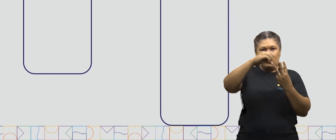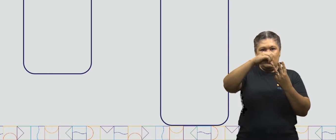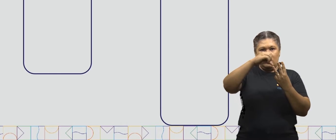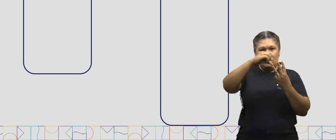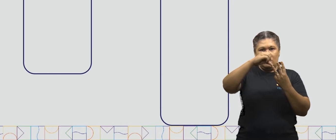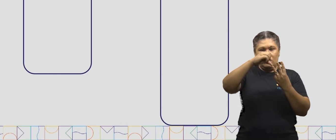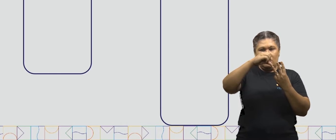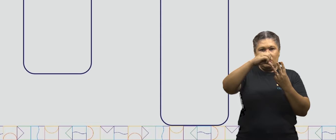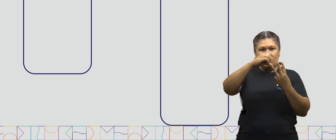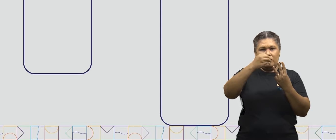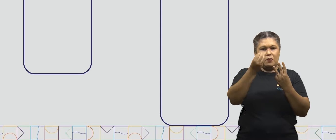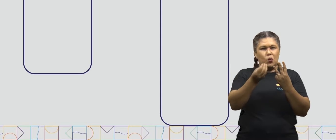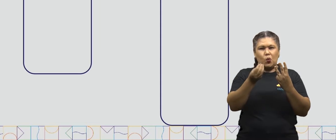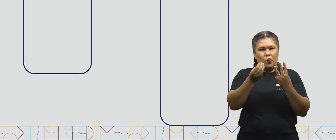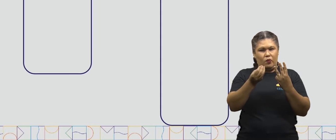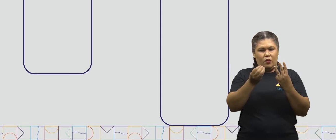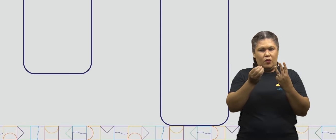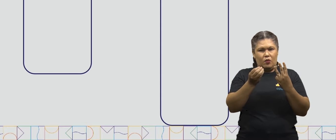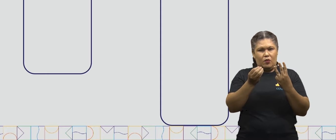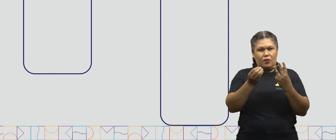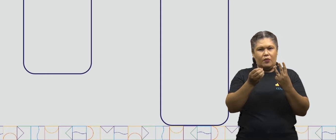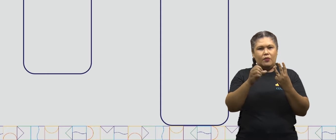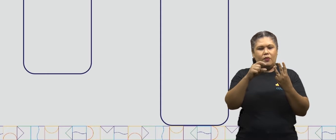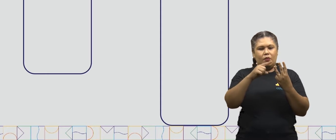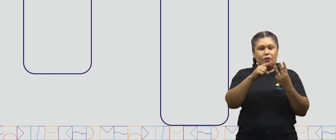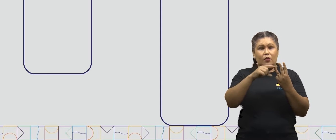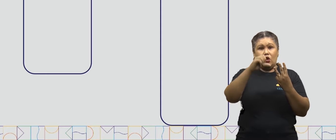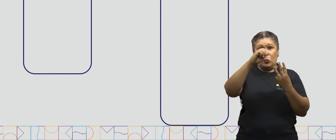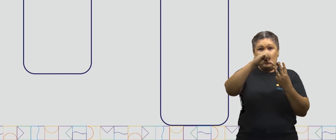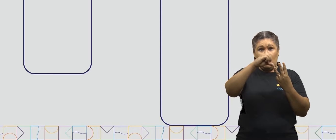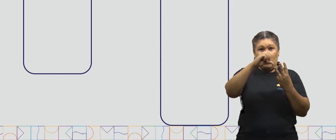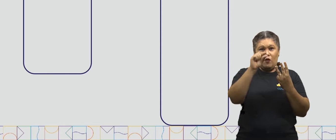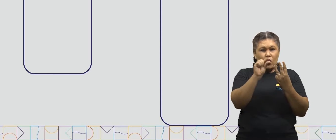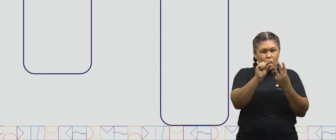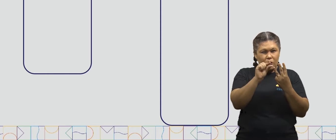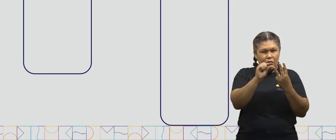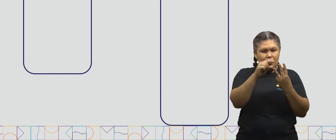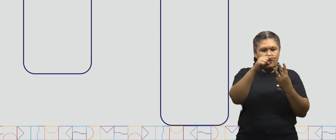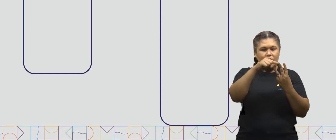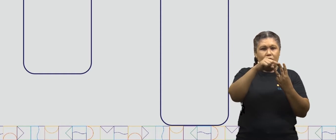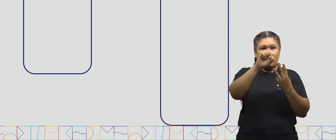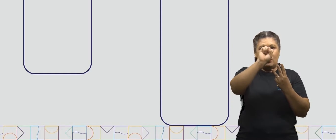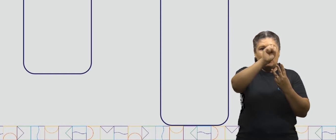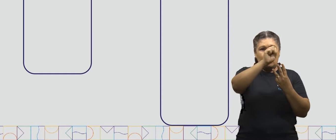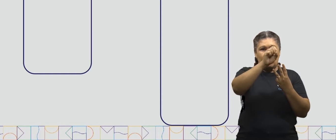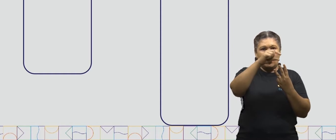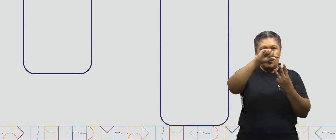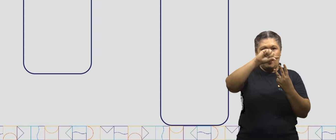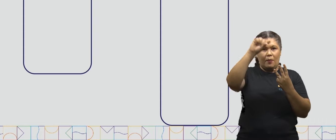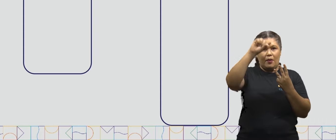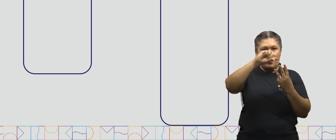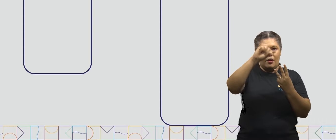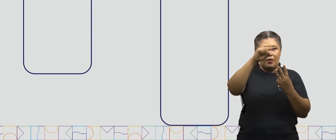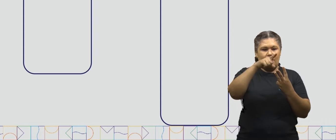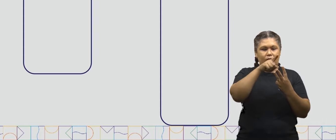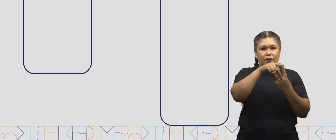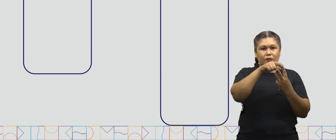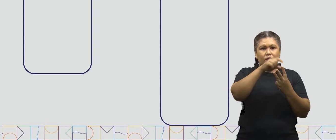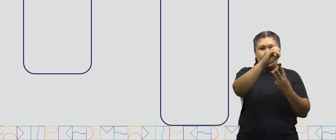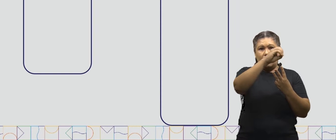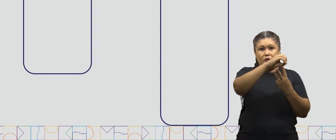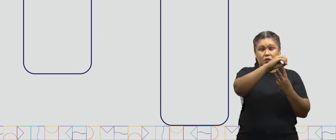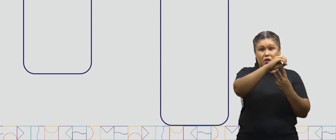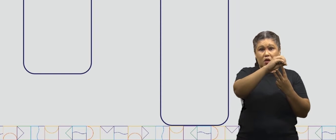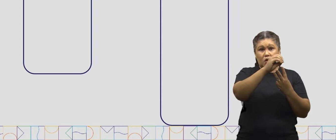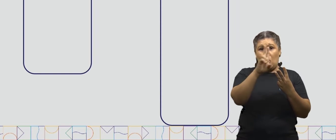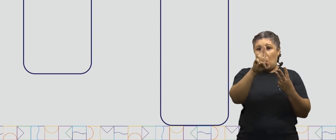089, que pode ser representado por 9 cubinhos, 8 barras e como nós temos o